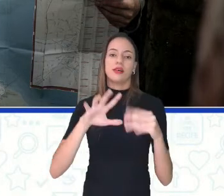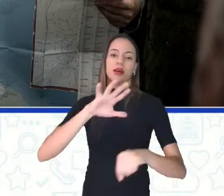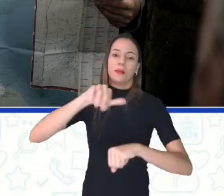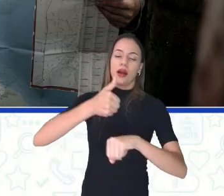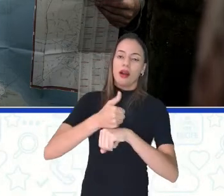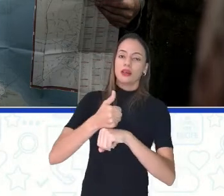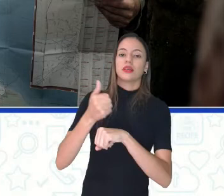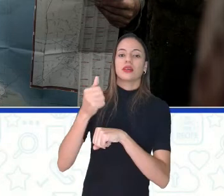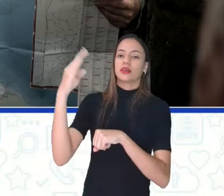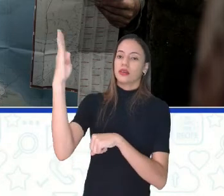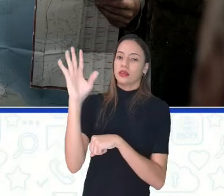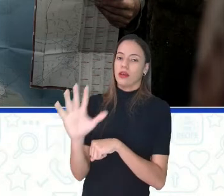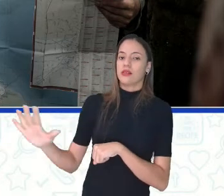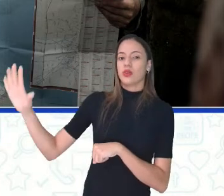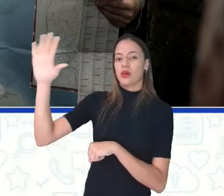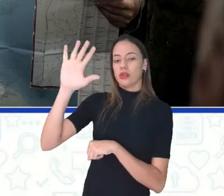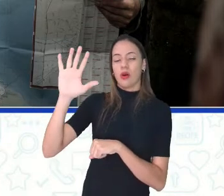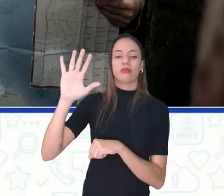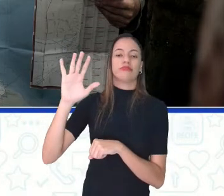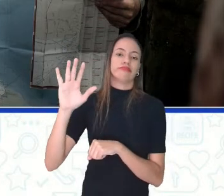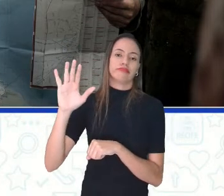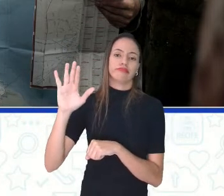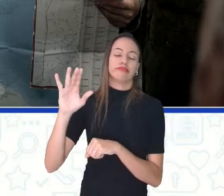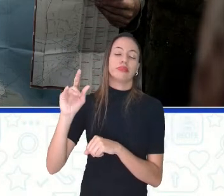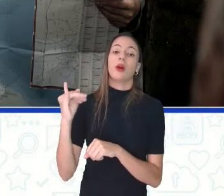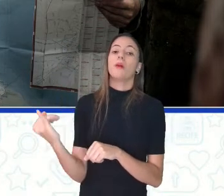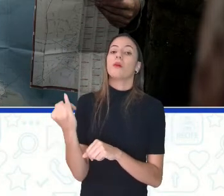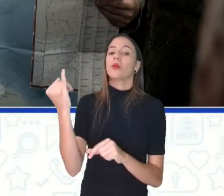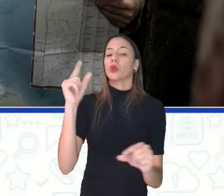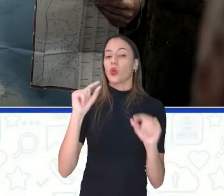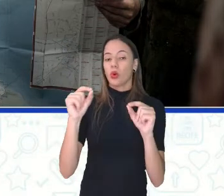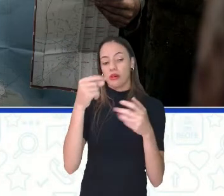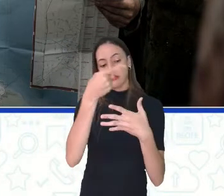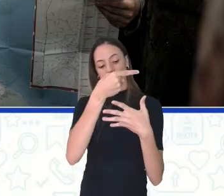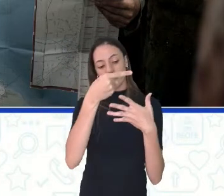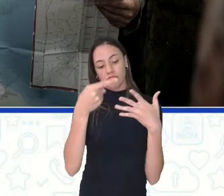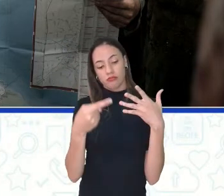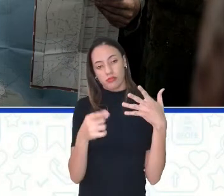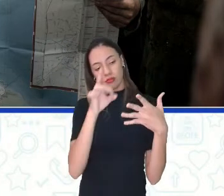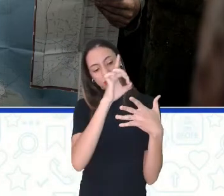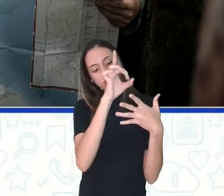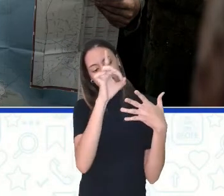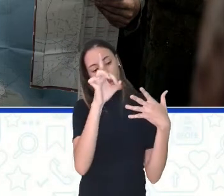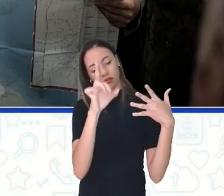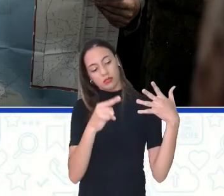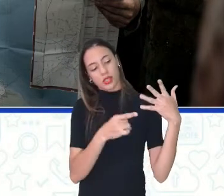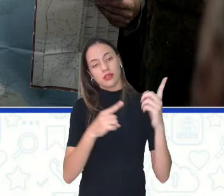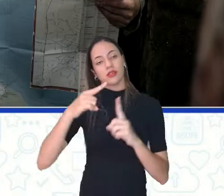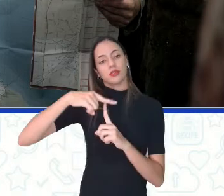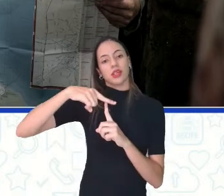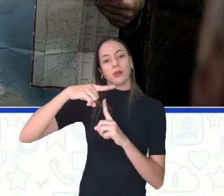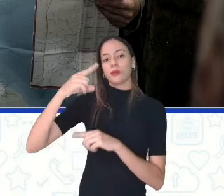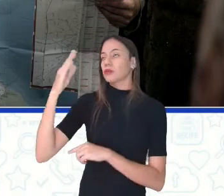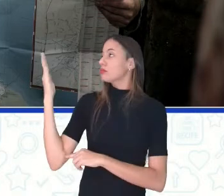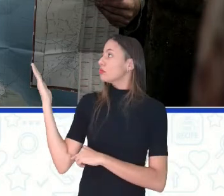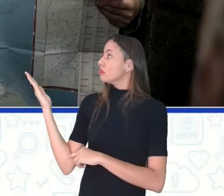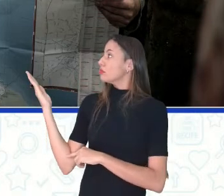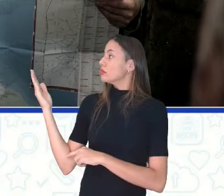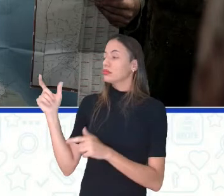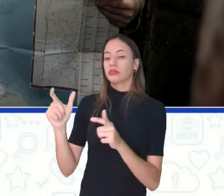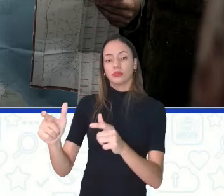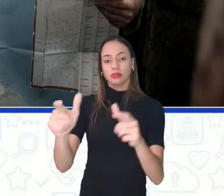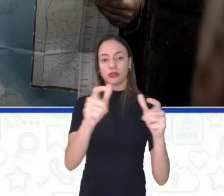Monumento Natural. Então, ó, o que importa aí, gente, é que cada um desses tipos aí de unidade